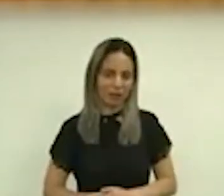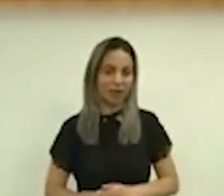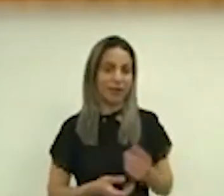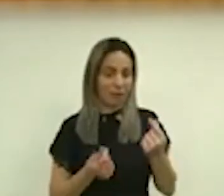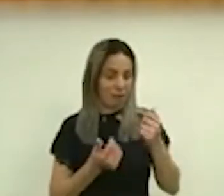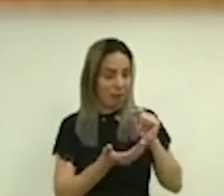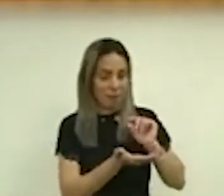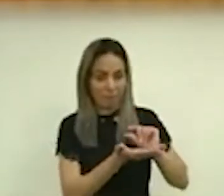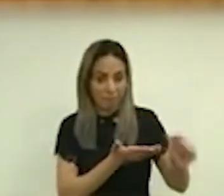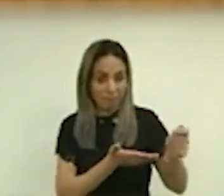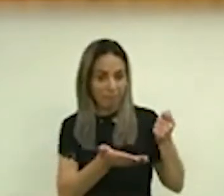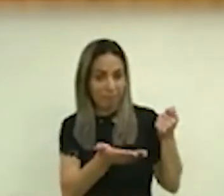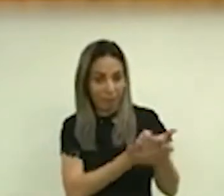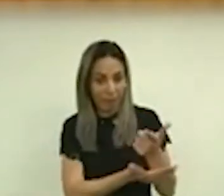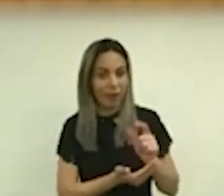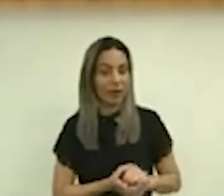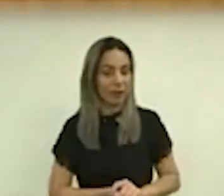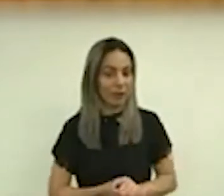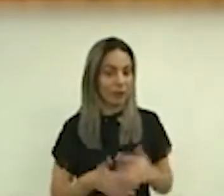preço a pagar